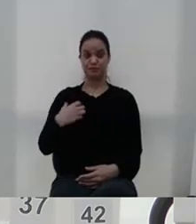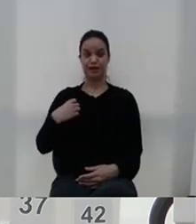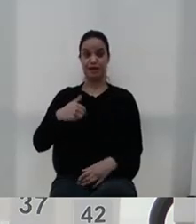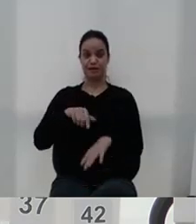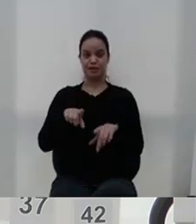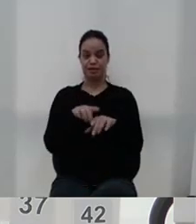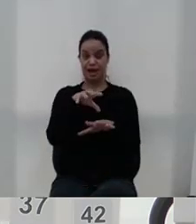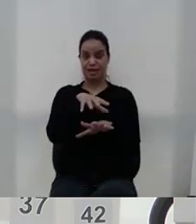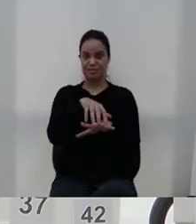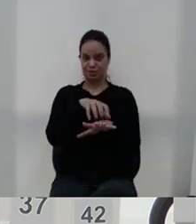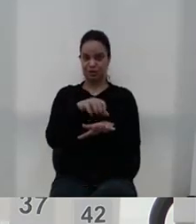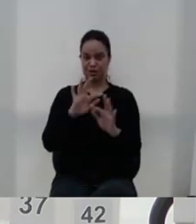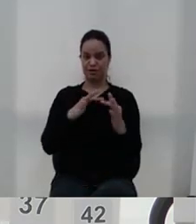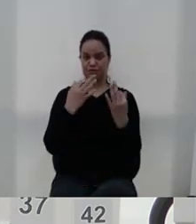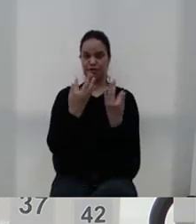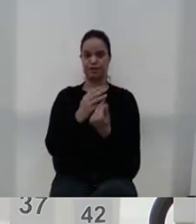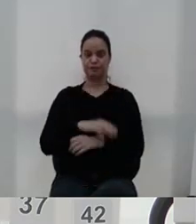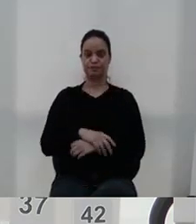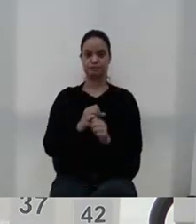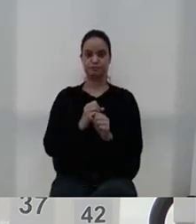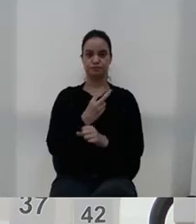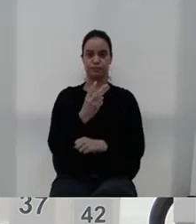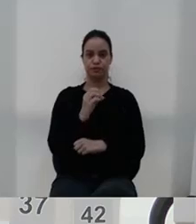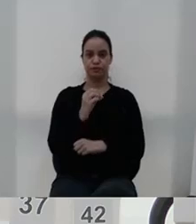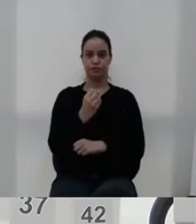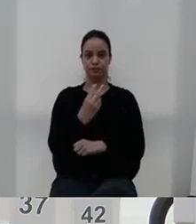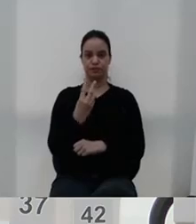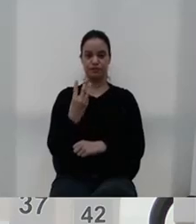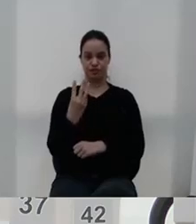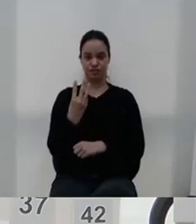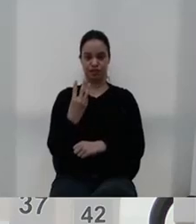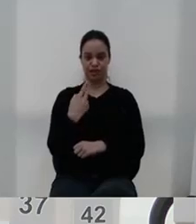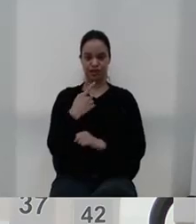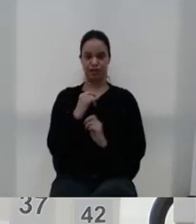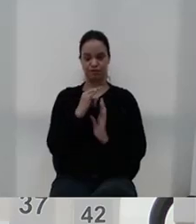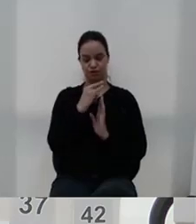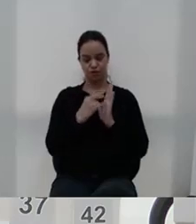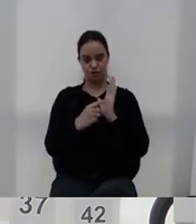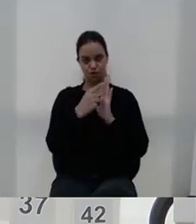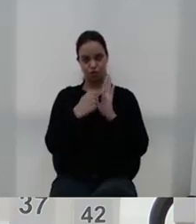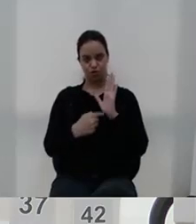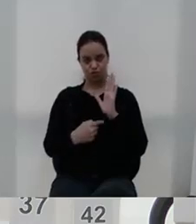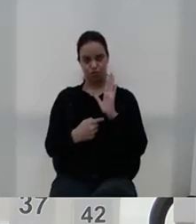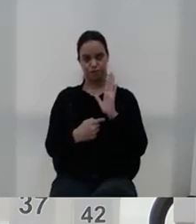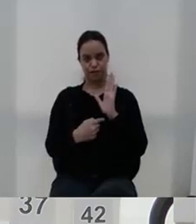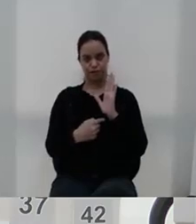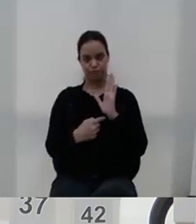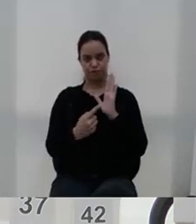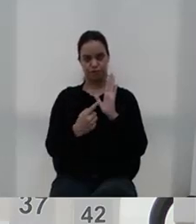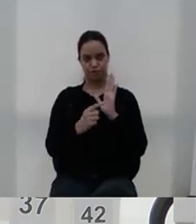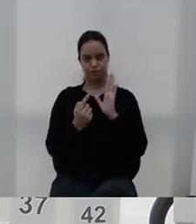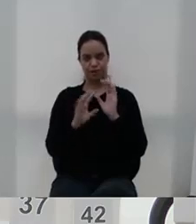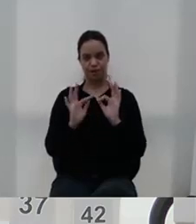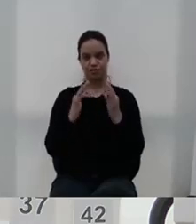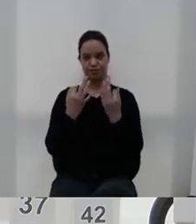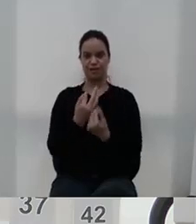Santo Amaro. Em 2023, de acordo com o relatório da Corregedoria Geral, a Unidade de Família